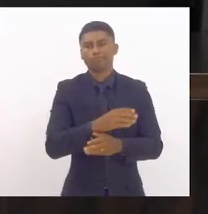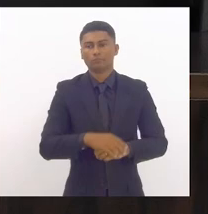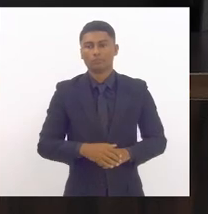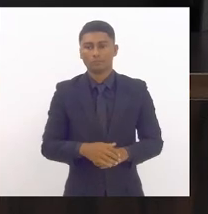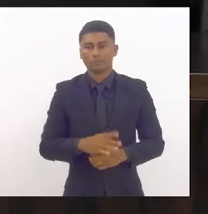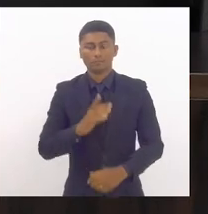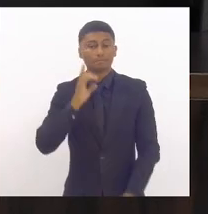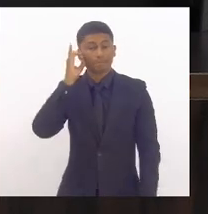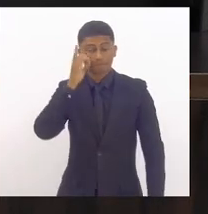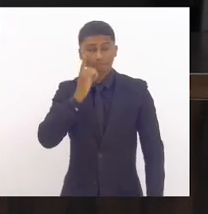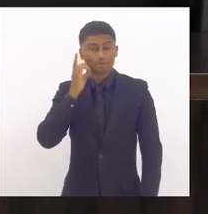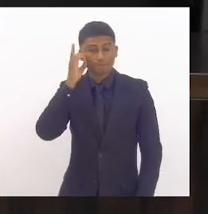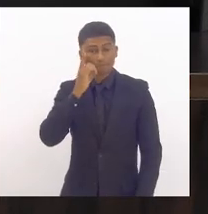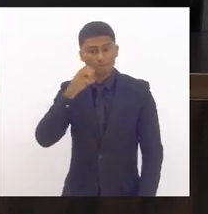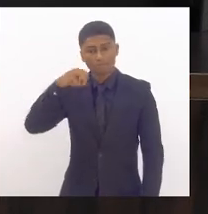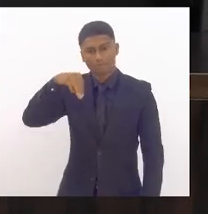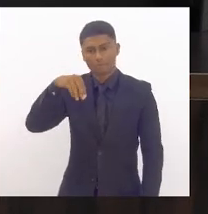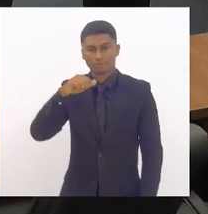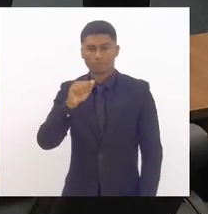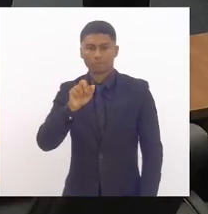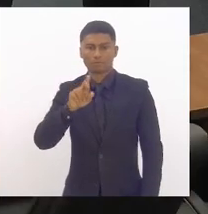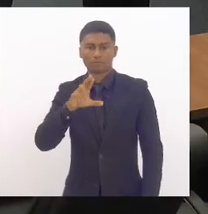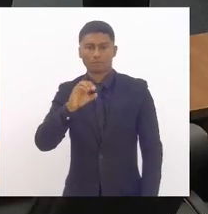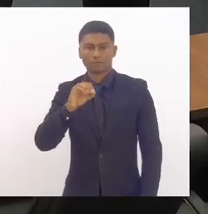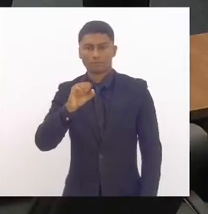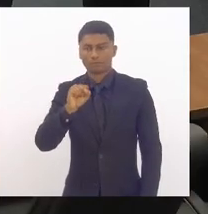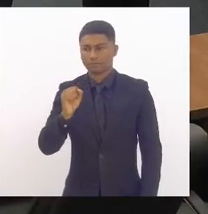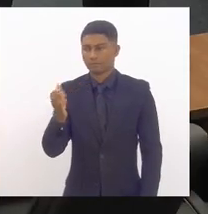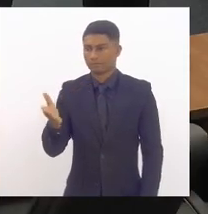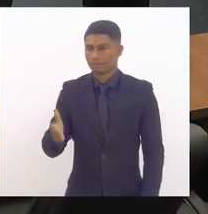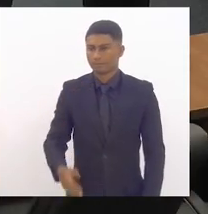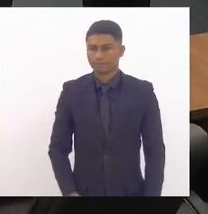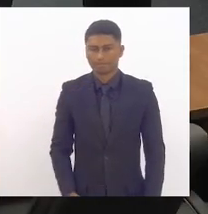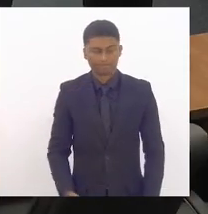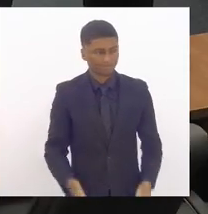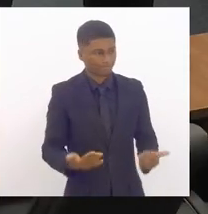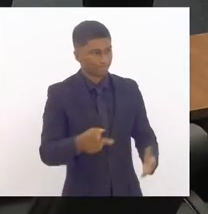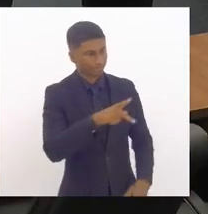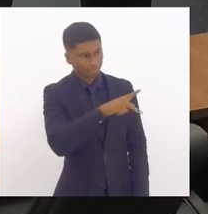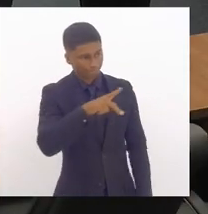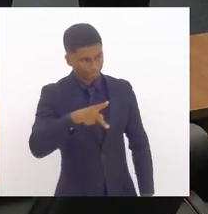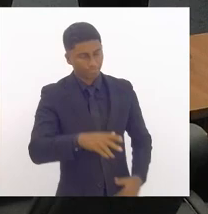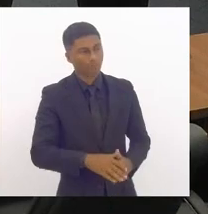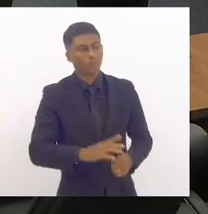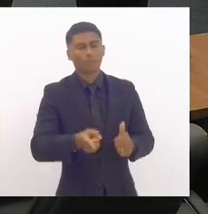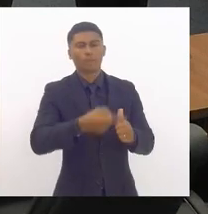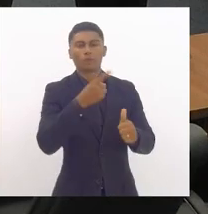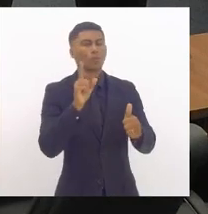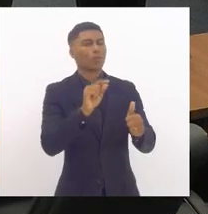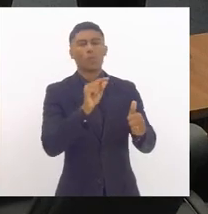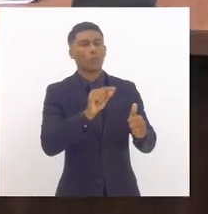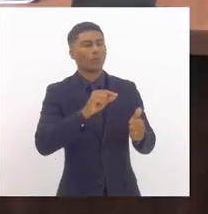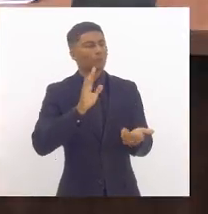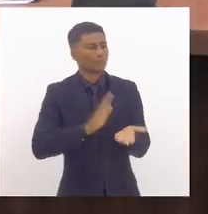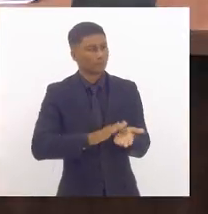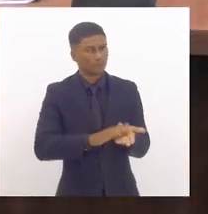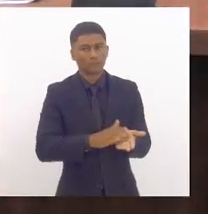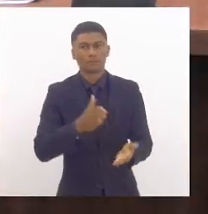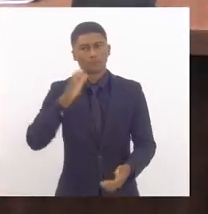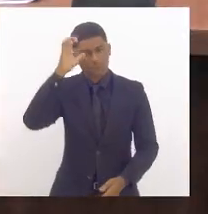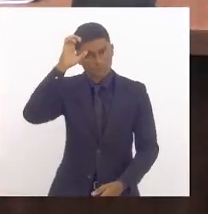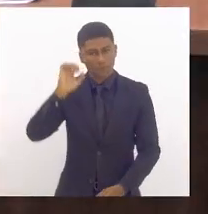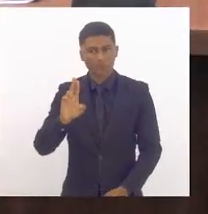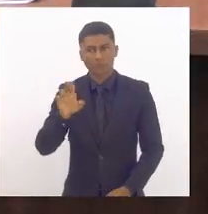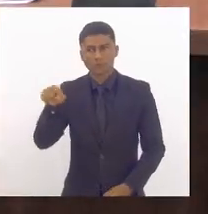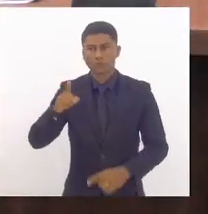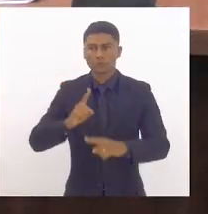Deputado Marcos Vinícius. Senhor presidente, primeiro parabenizar a deputada Tia Ju pela